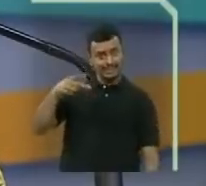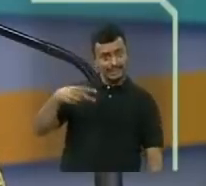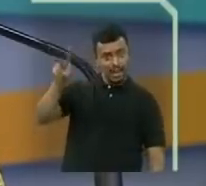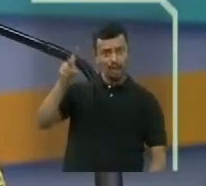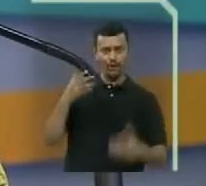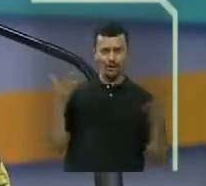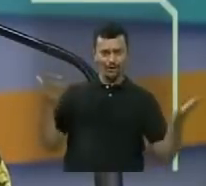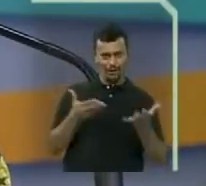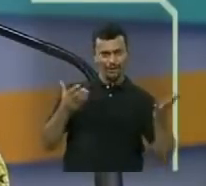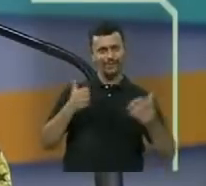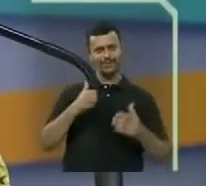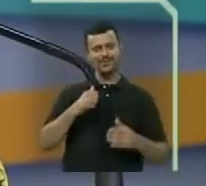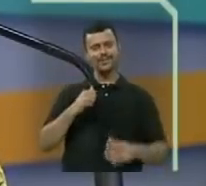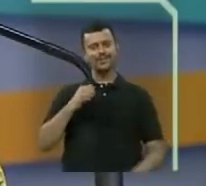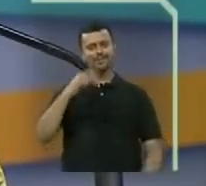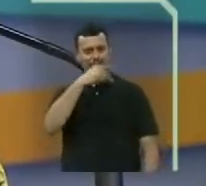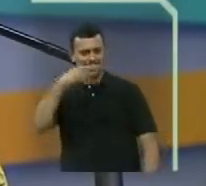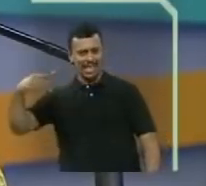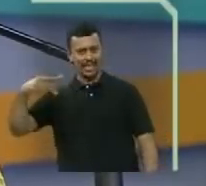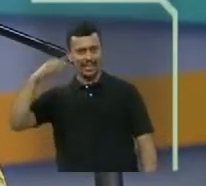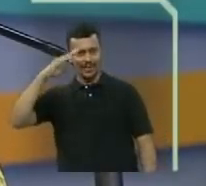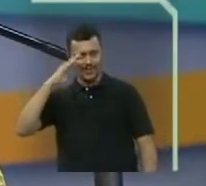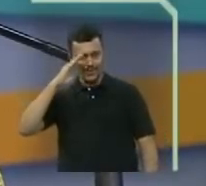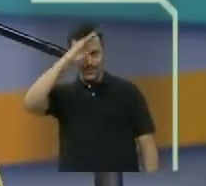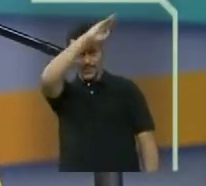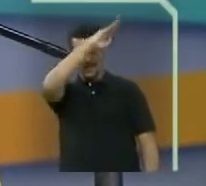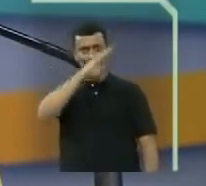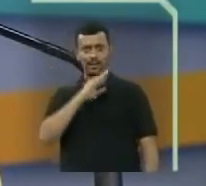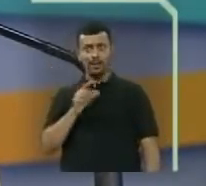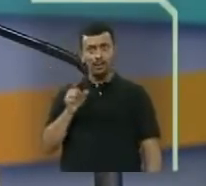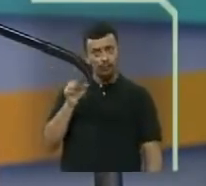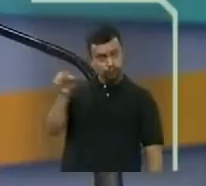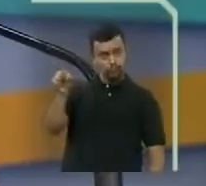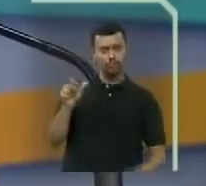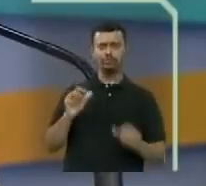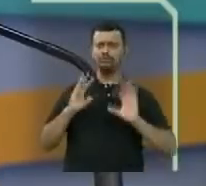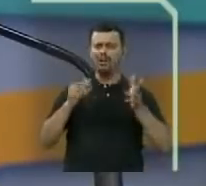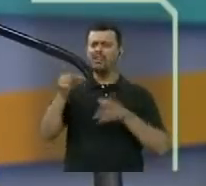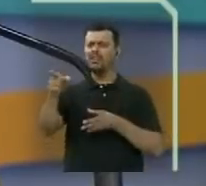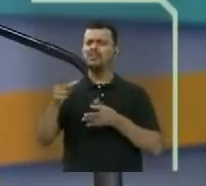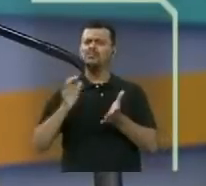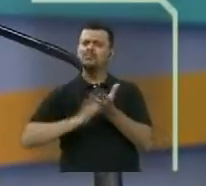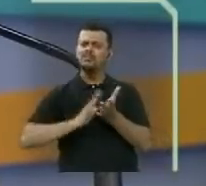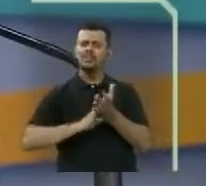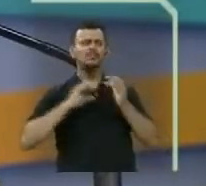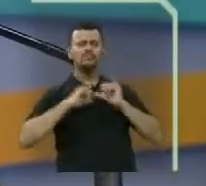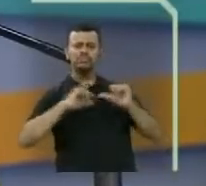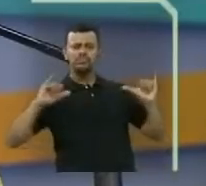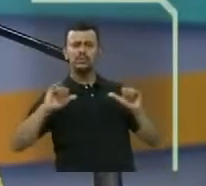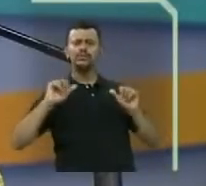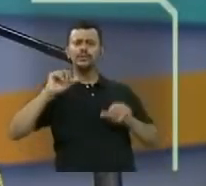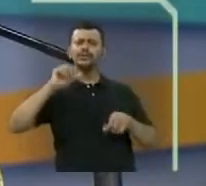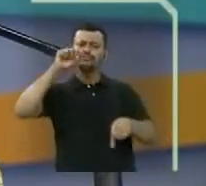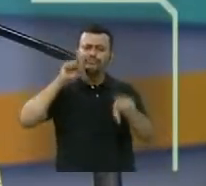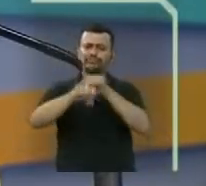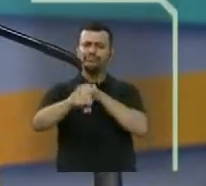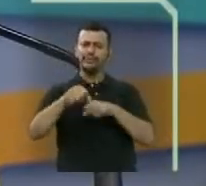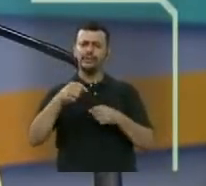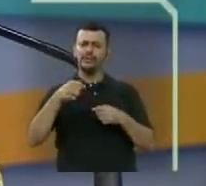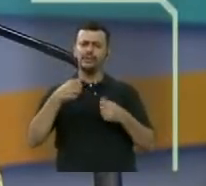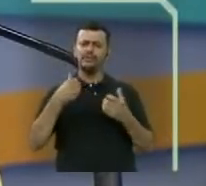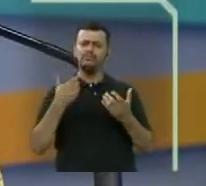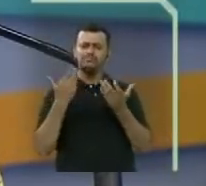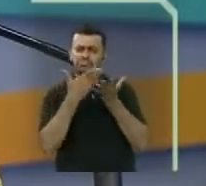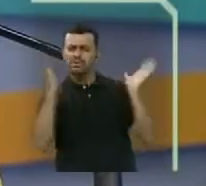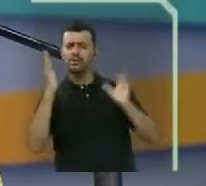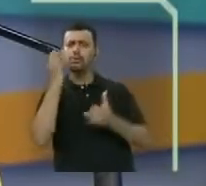Bolsonaro, além de incitar o estupro, afirma que não há nada que o governo possa fazer